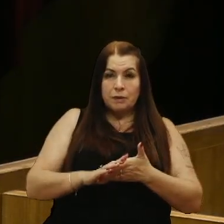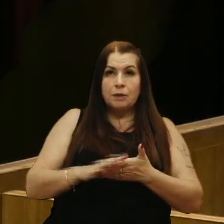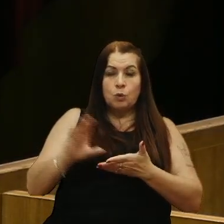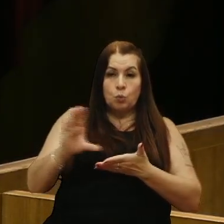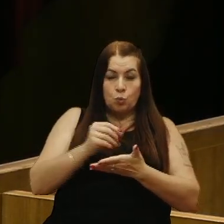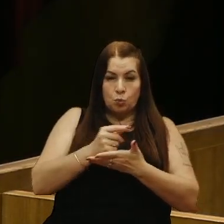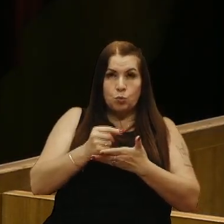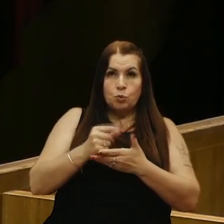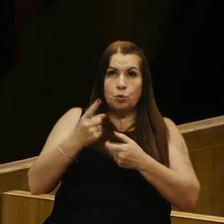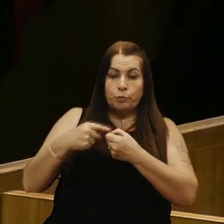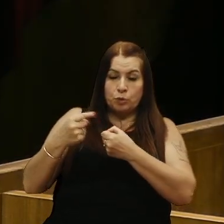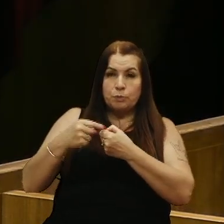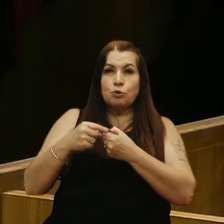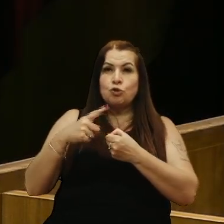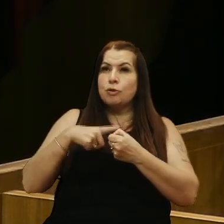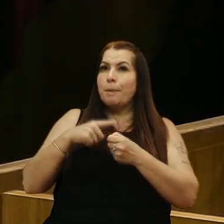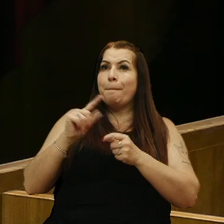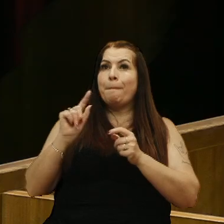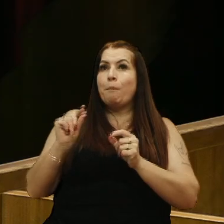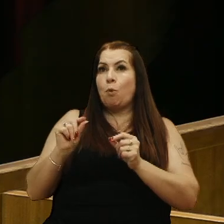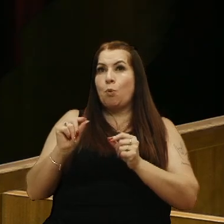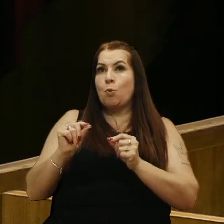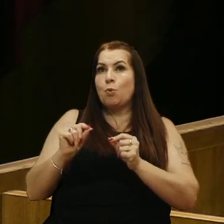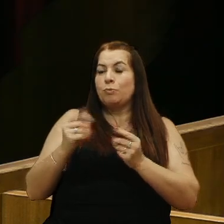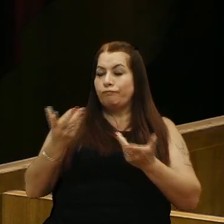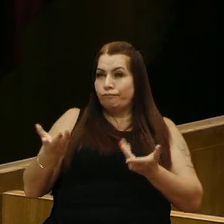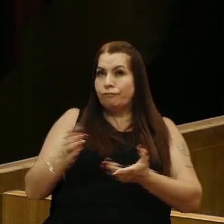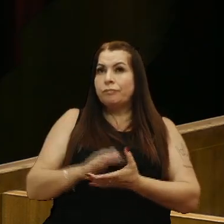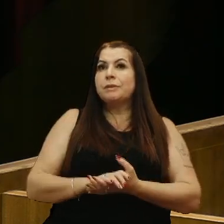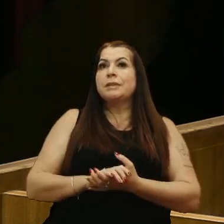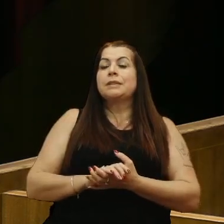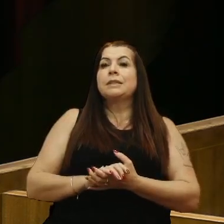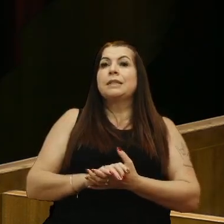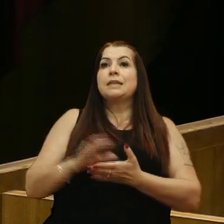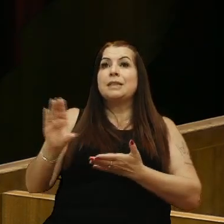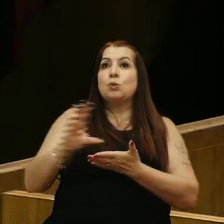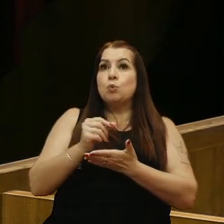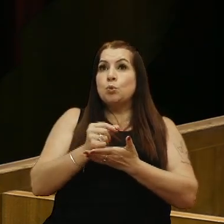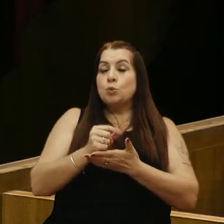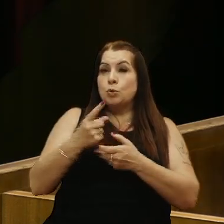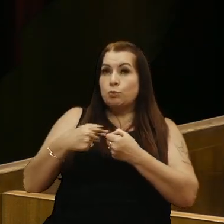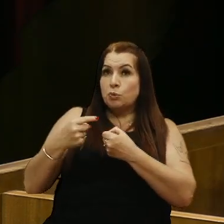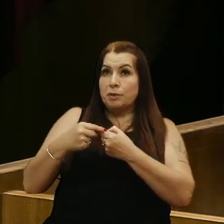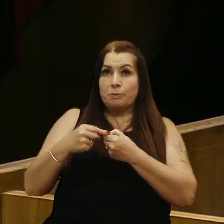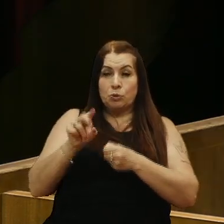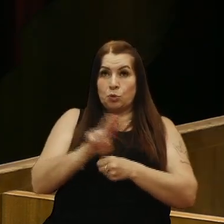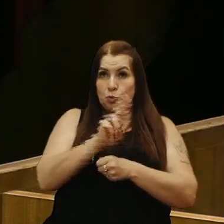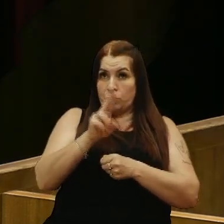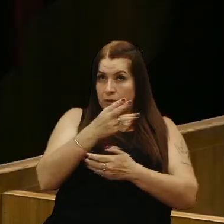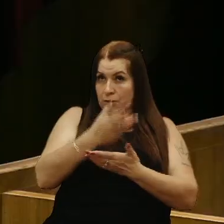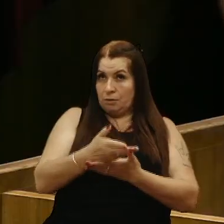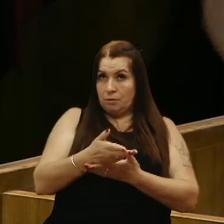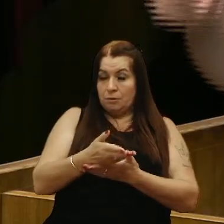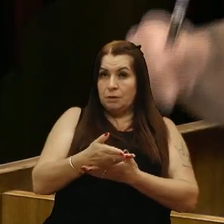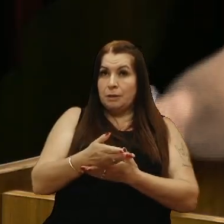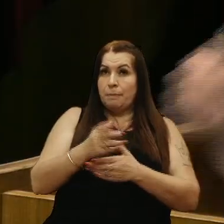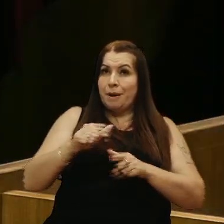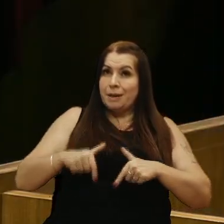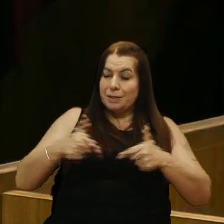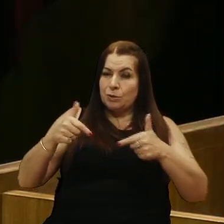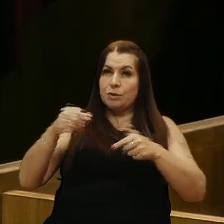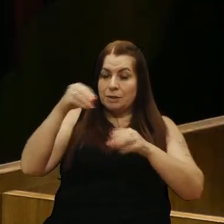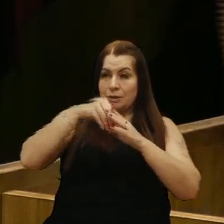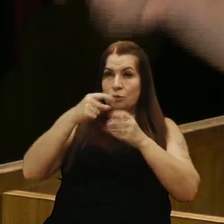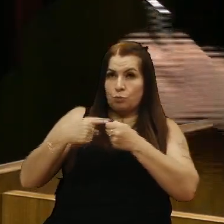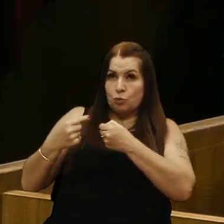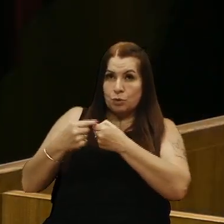do município já é escasso, já é exíguo. Esse recurso do município ele tem que ser utilizado para ações dentro do município.